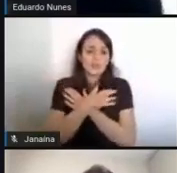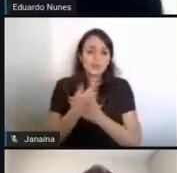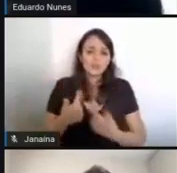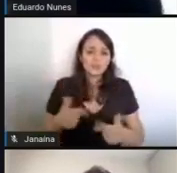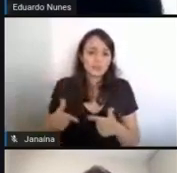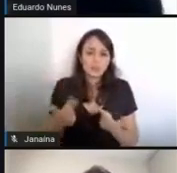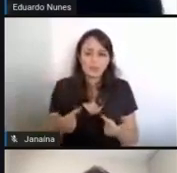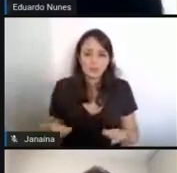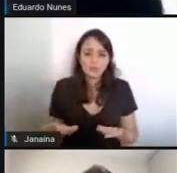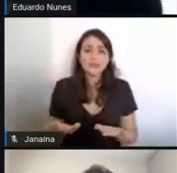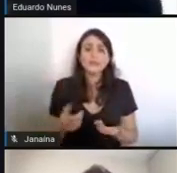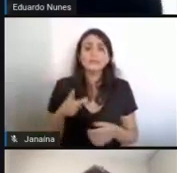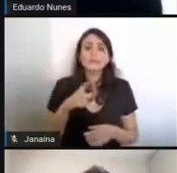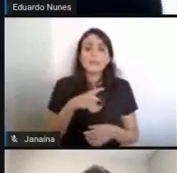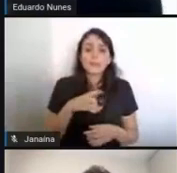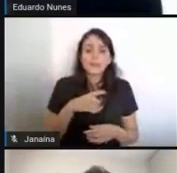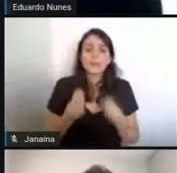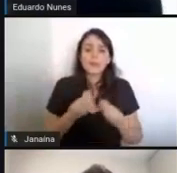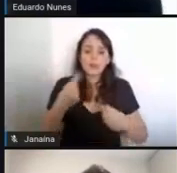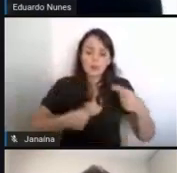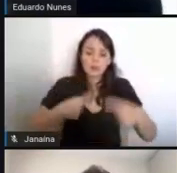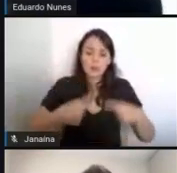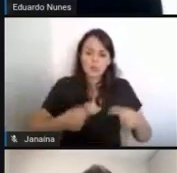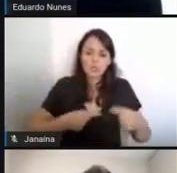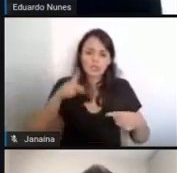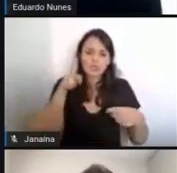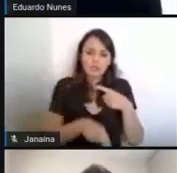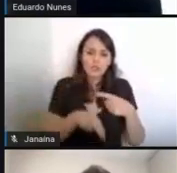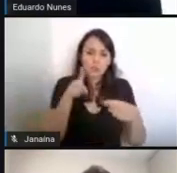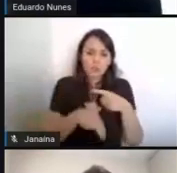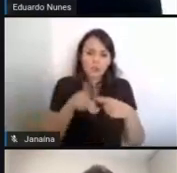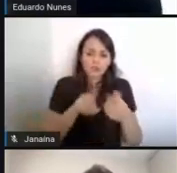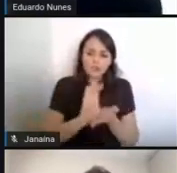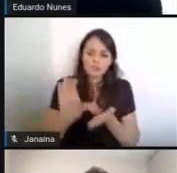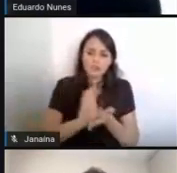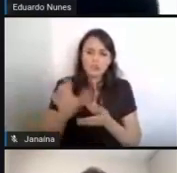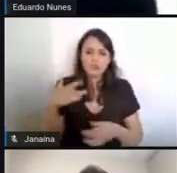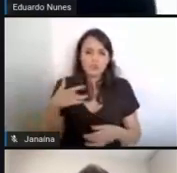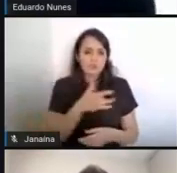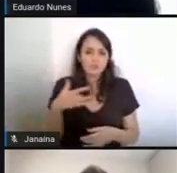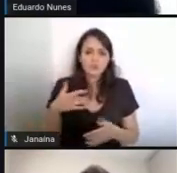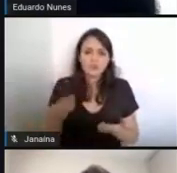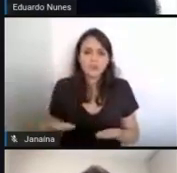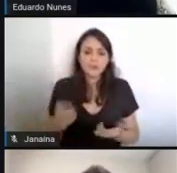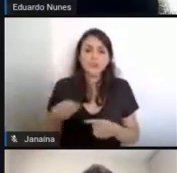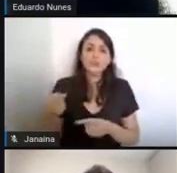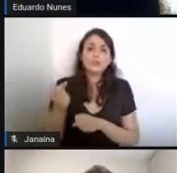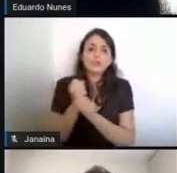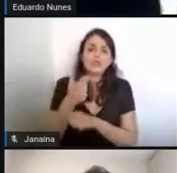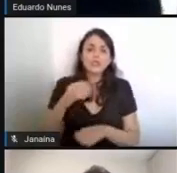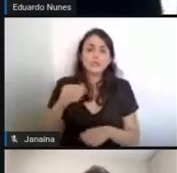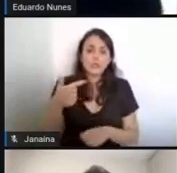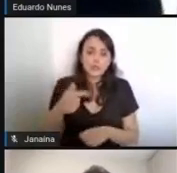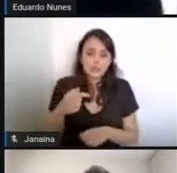momento de políticas de austeridade, em que nós estamos cortando investimento em saúde. A gente passa para 2017 e acontece mais